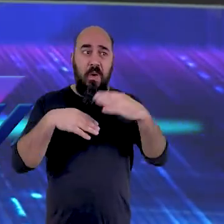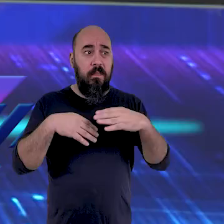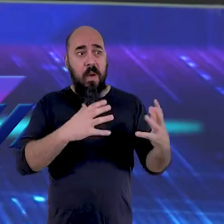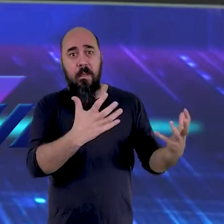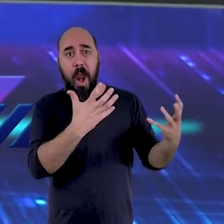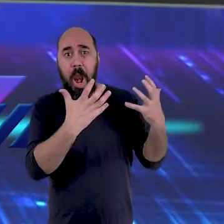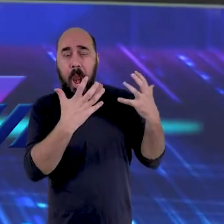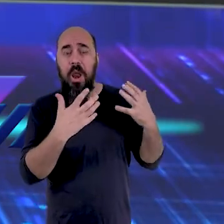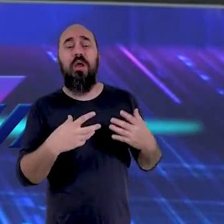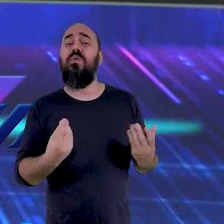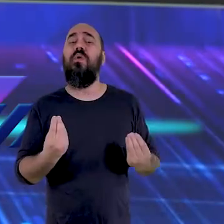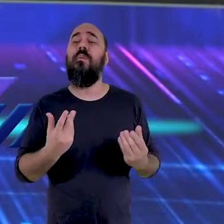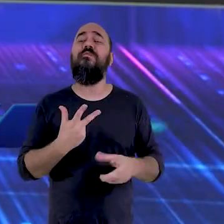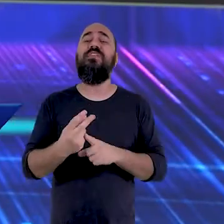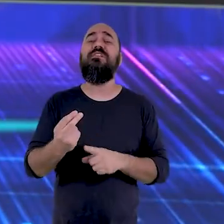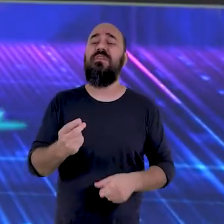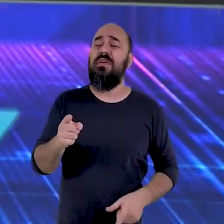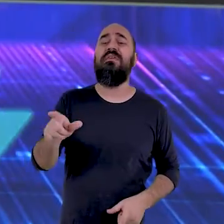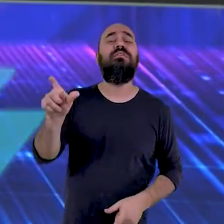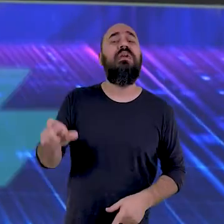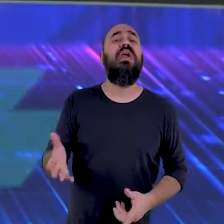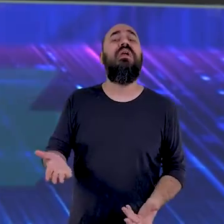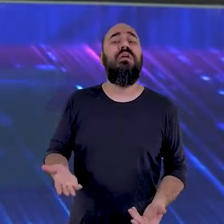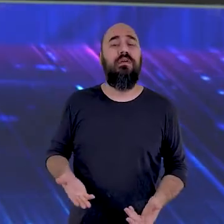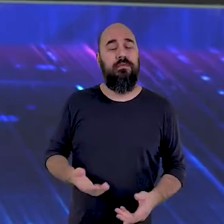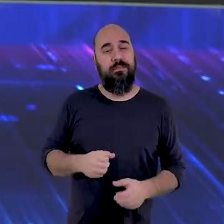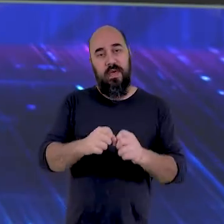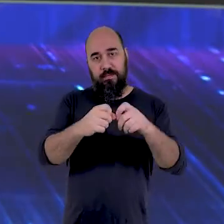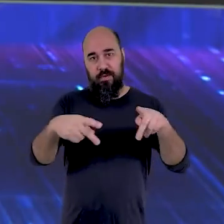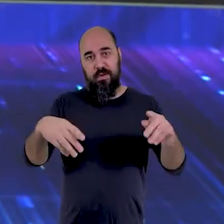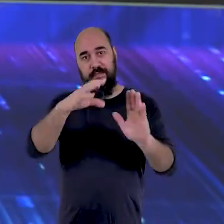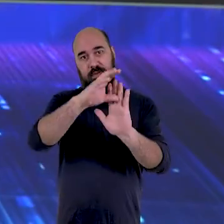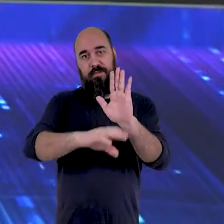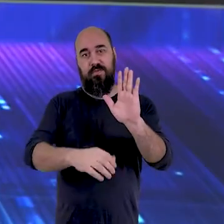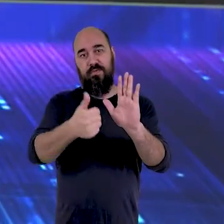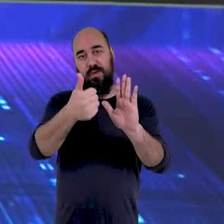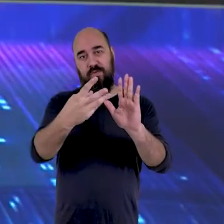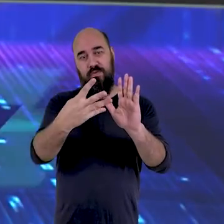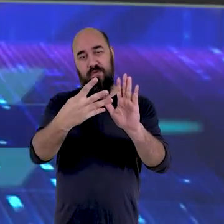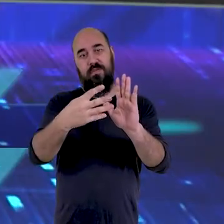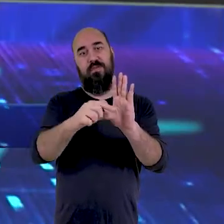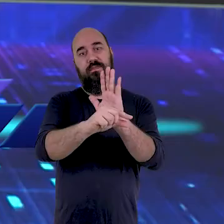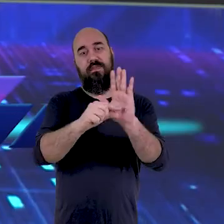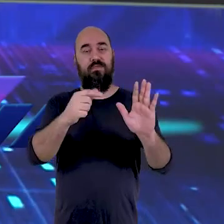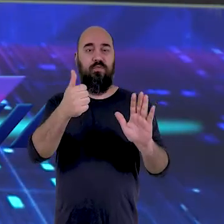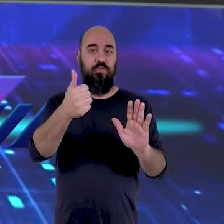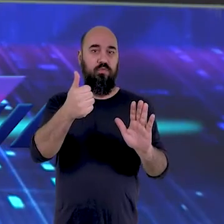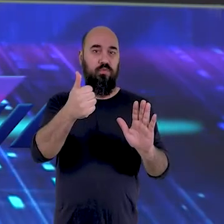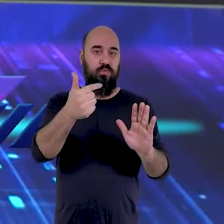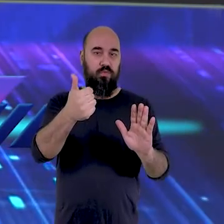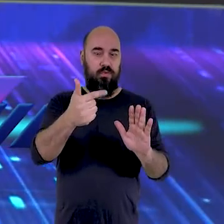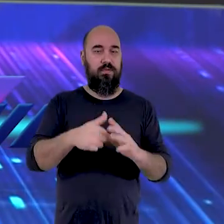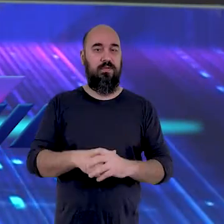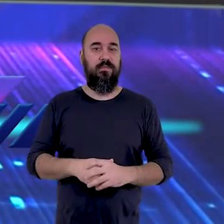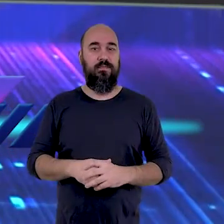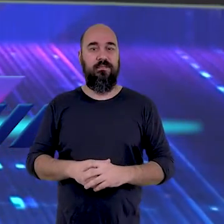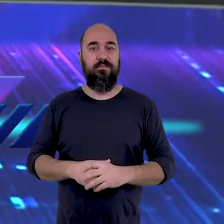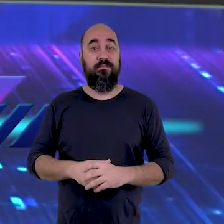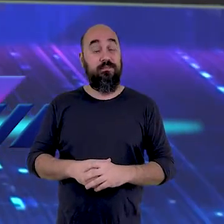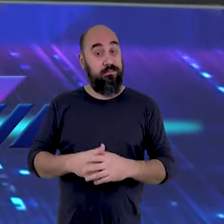conspira contra a humanidade. Apocalipse capítulo 14, versículo 12, está escrito assim: aqui está